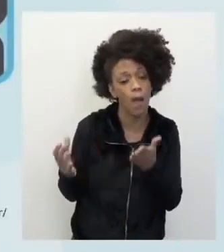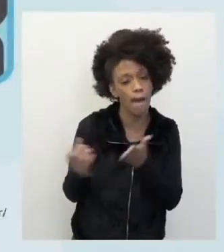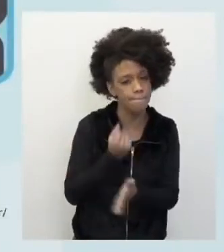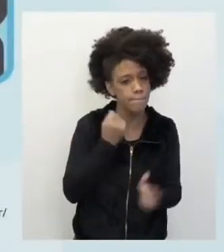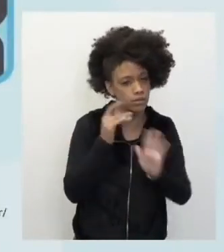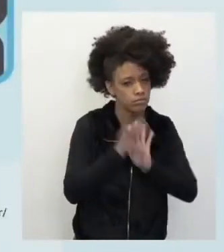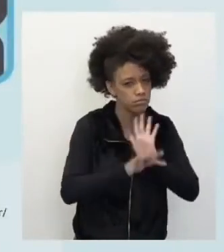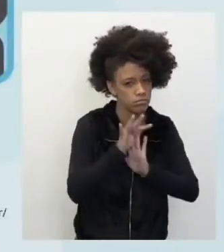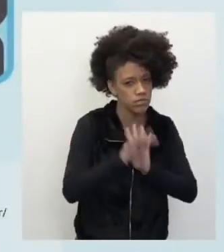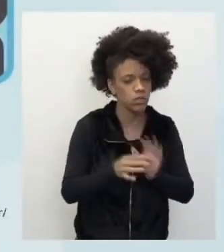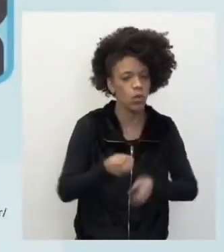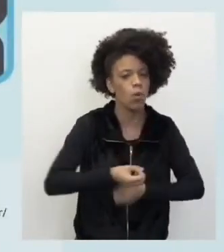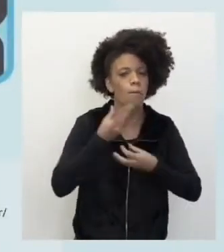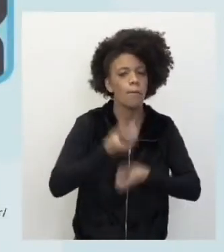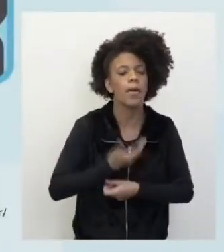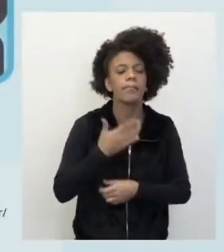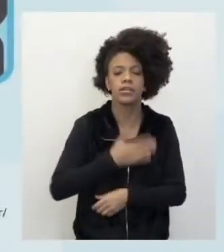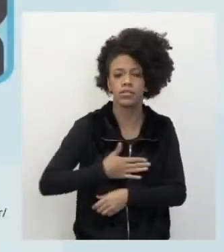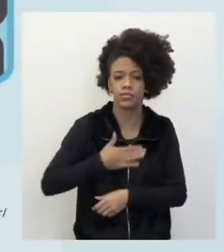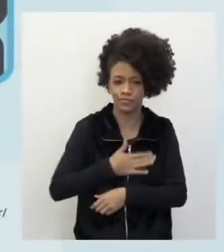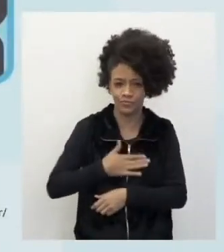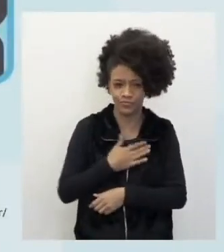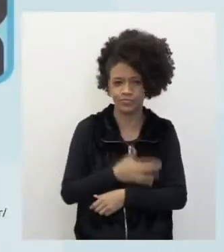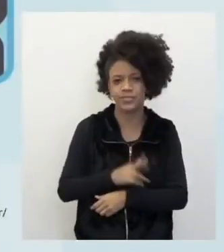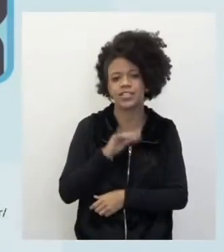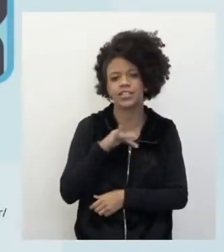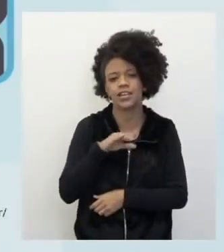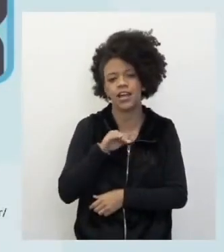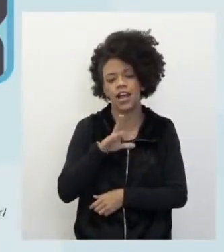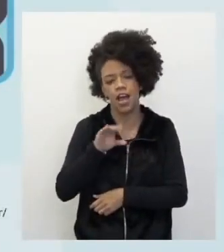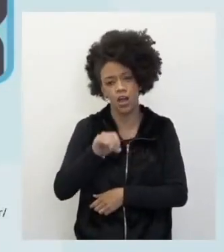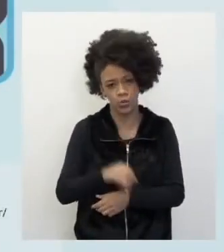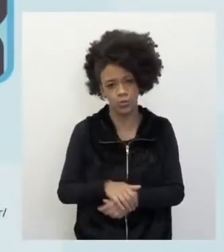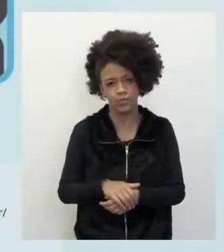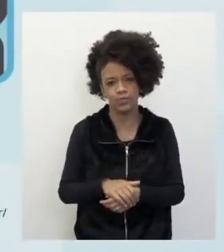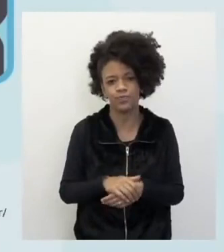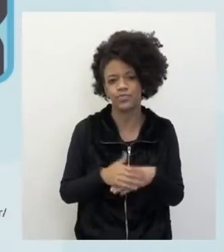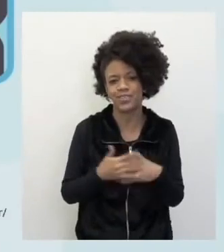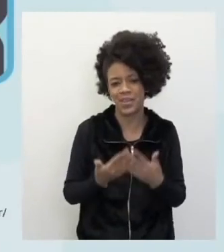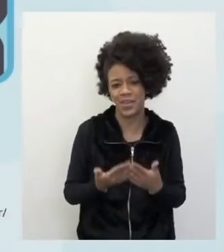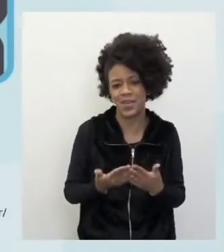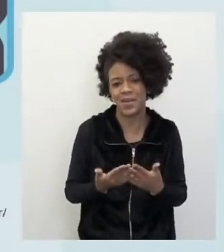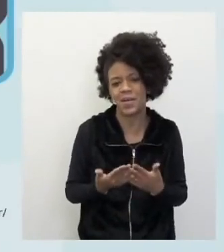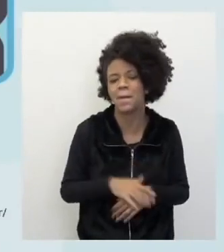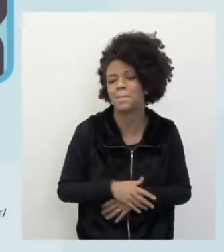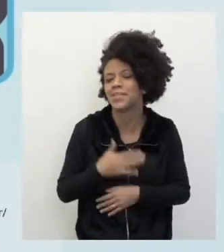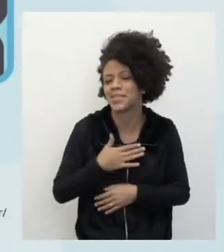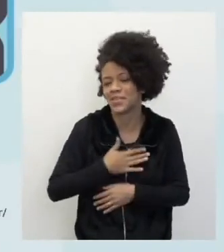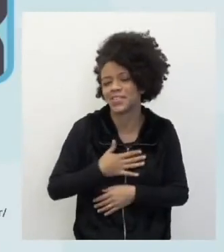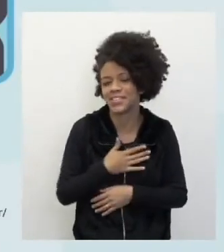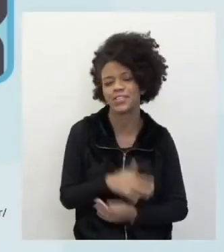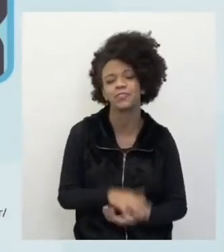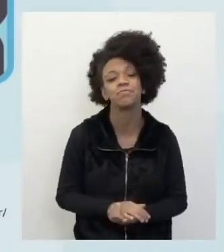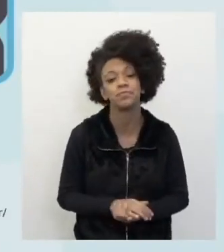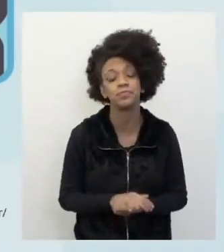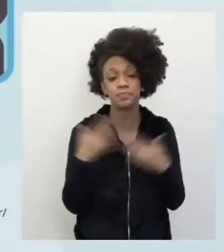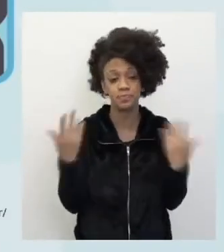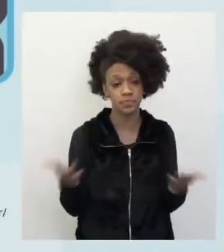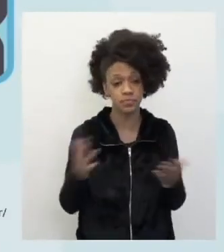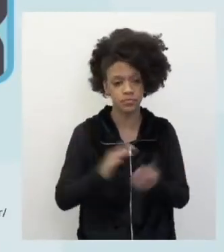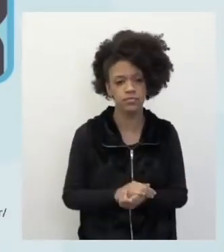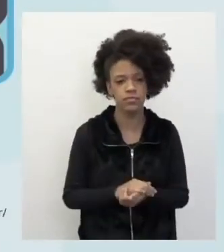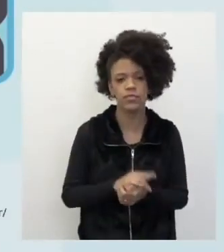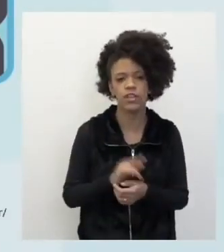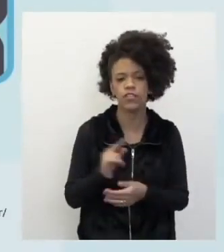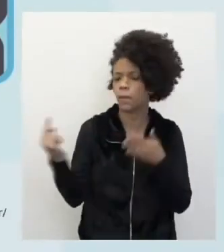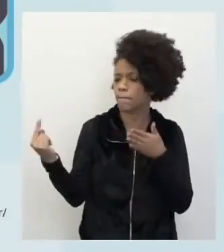capcioso, que é um poema que eu gosto muito, Ricardo de Fernando Reis. Pessoa, mas foi pelo heterônimo de Ricardo Reis. Nossa. Então, bora lá. Você